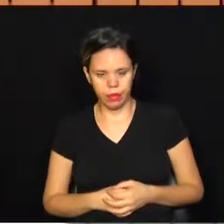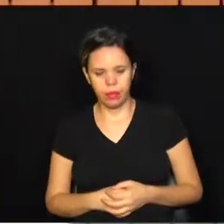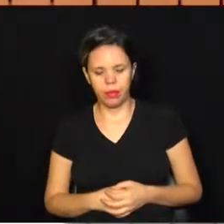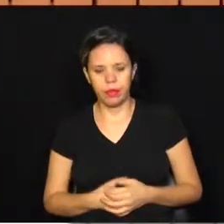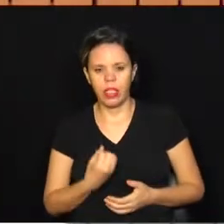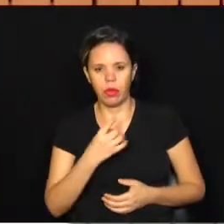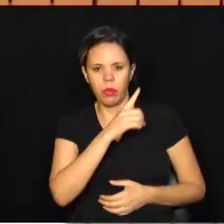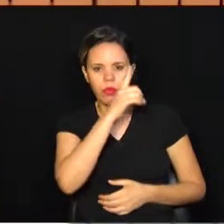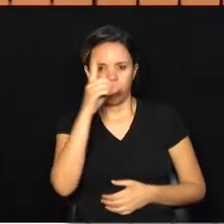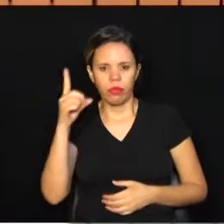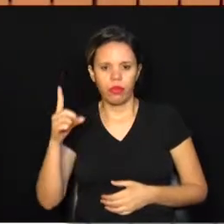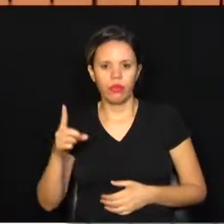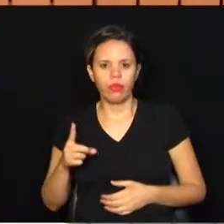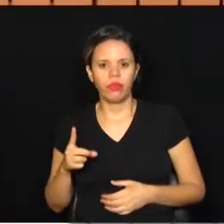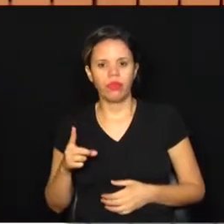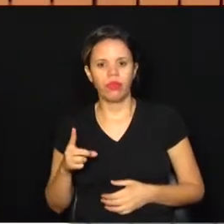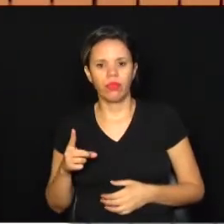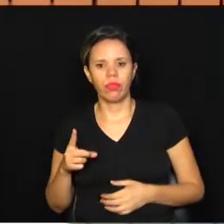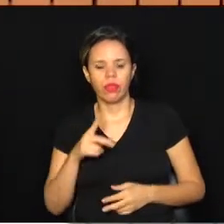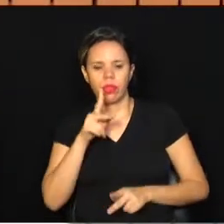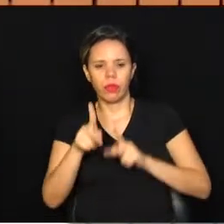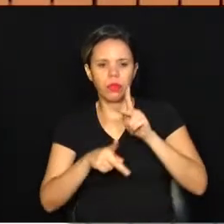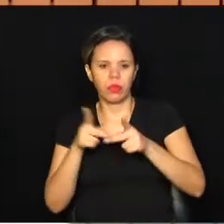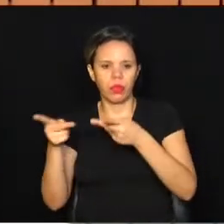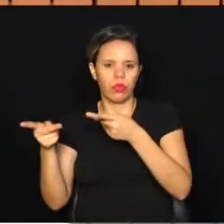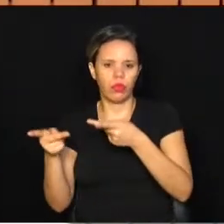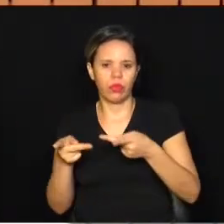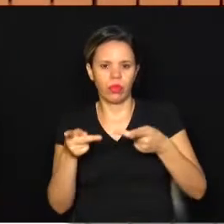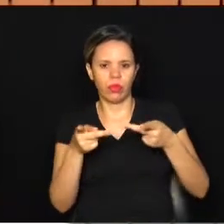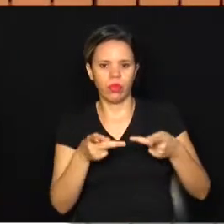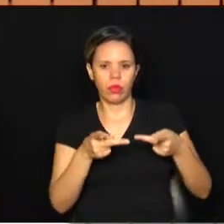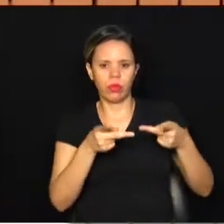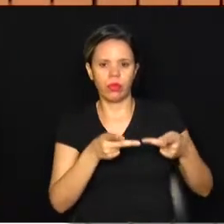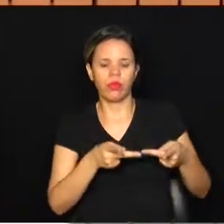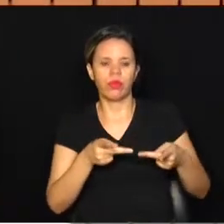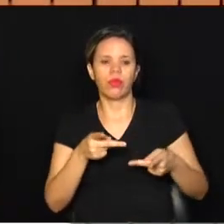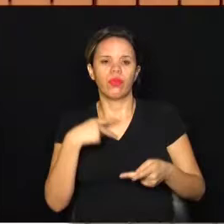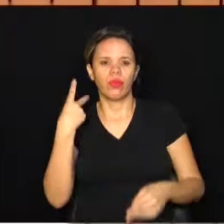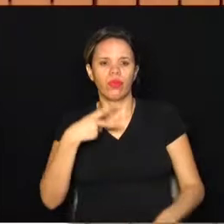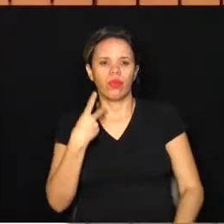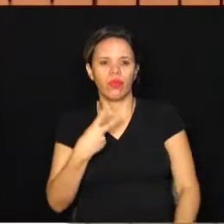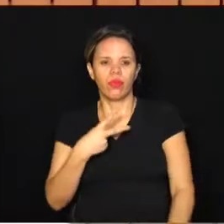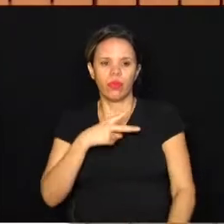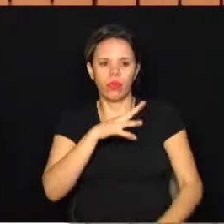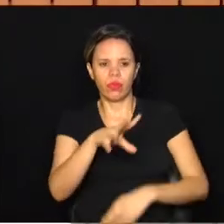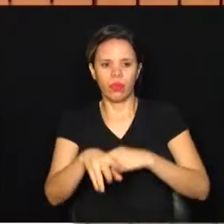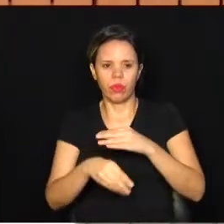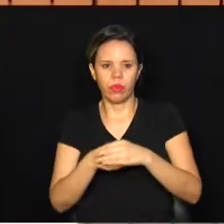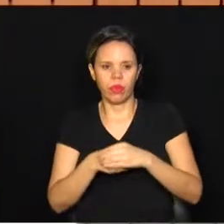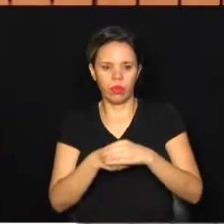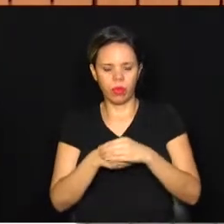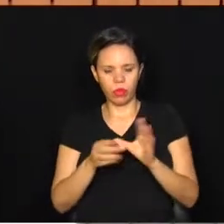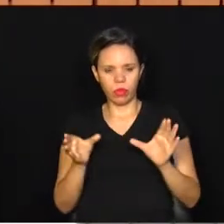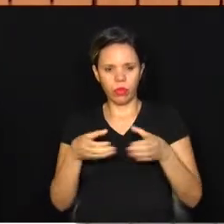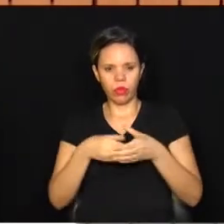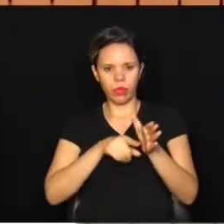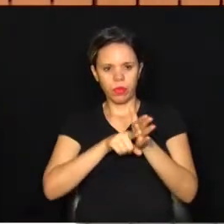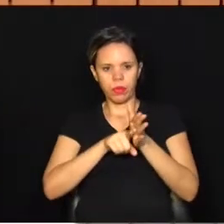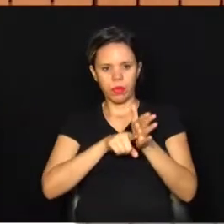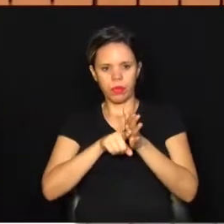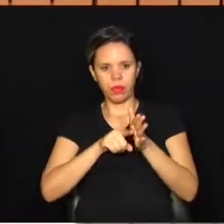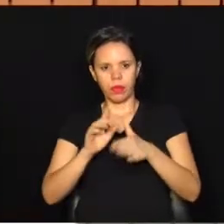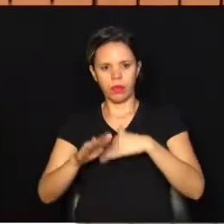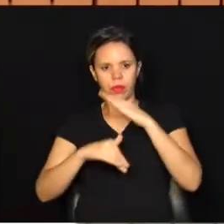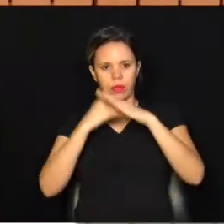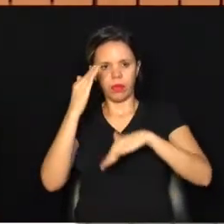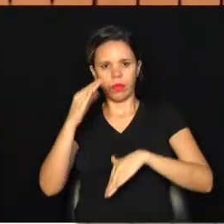Bom dia aos nossos convidados, nossos vereadores que compõem aqui a Comissão Especial de Estudos de Desenvolvimento